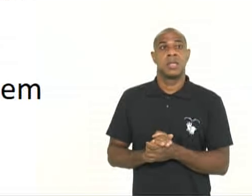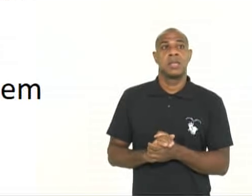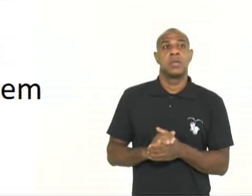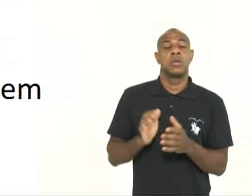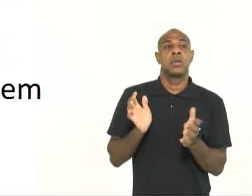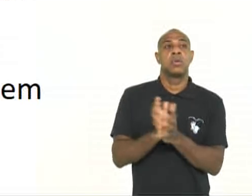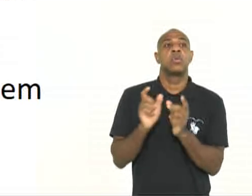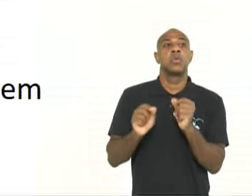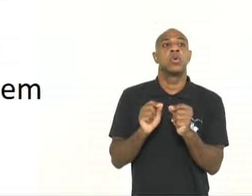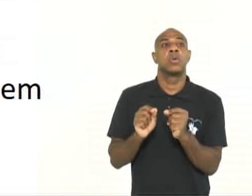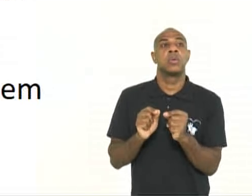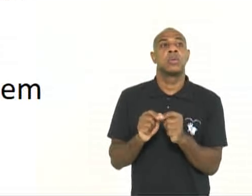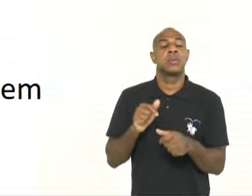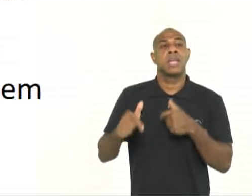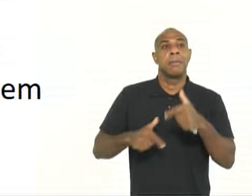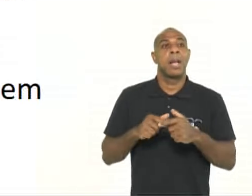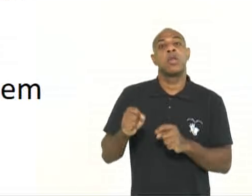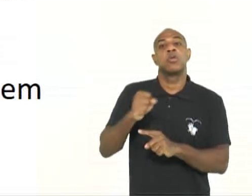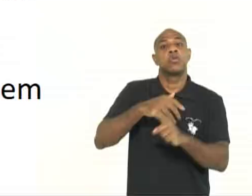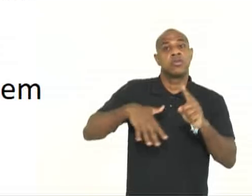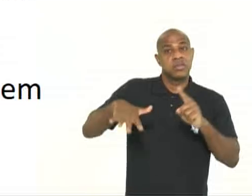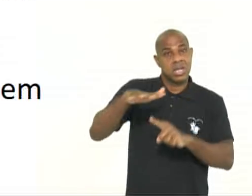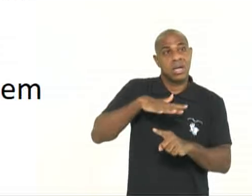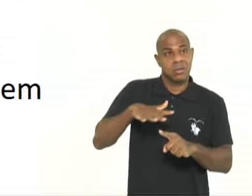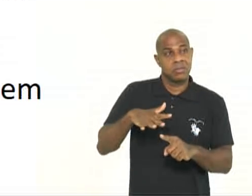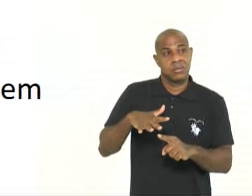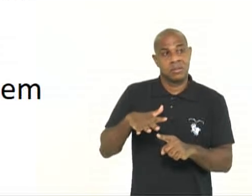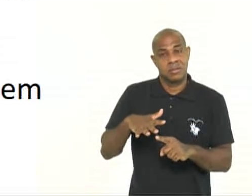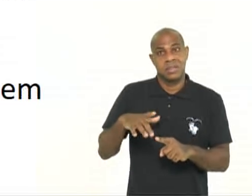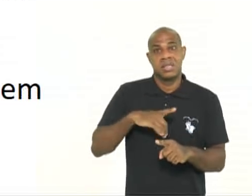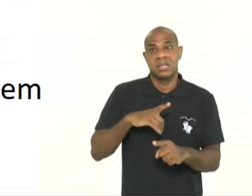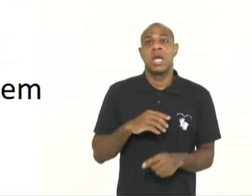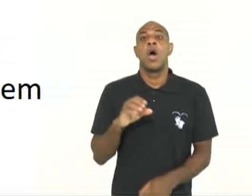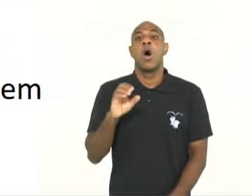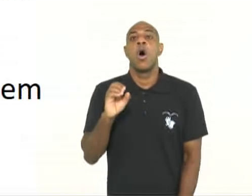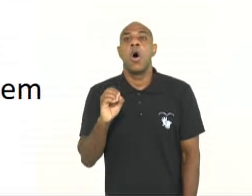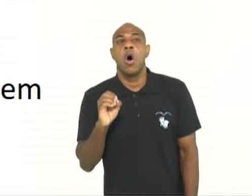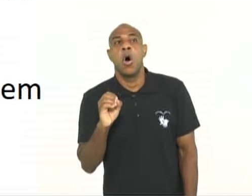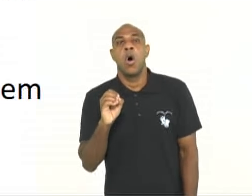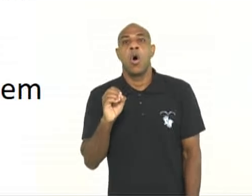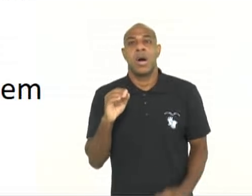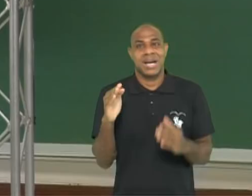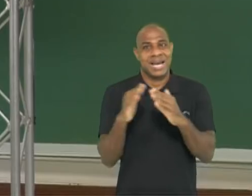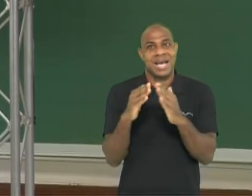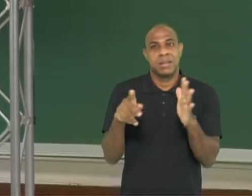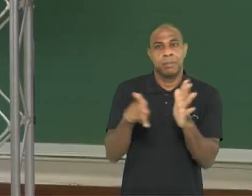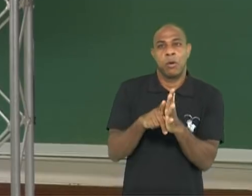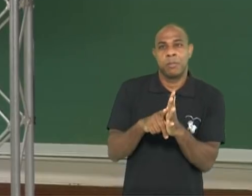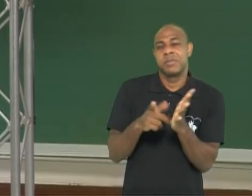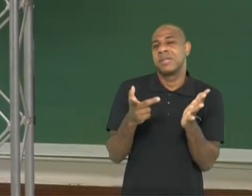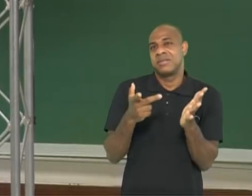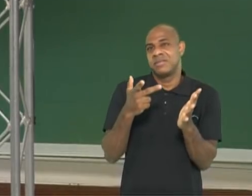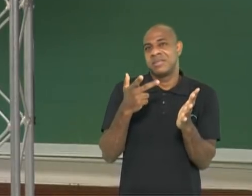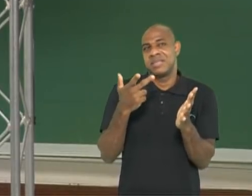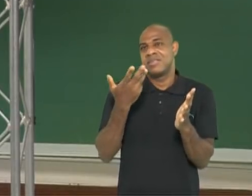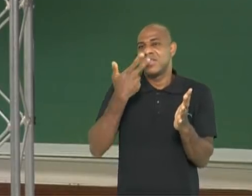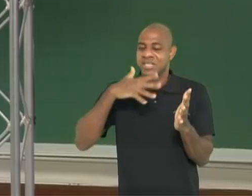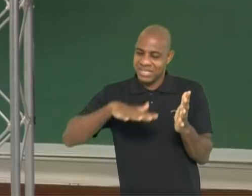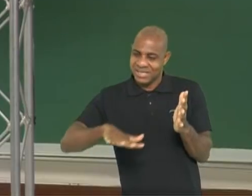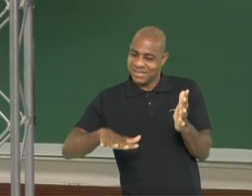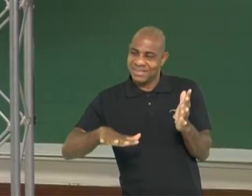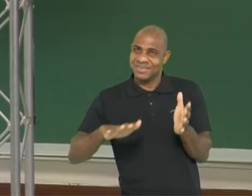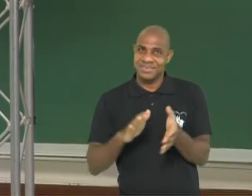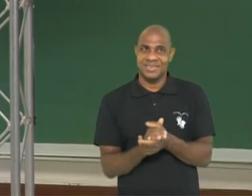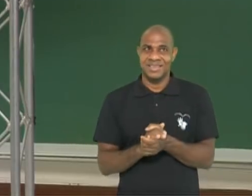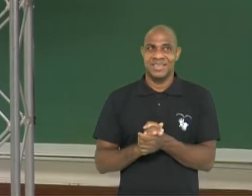são os chamados trabalhos sociais. Manter orfanatos, as chamadas rodas, né? Rodas da vida, né? Roda